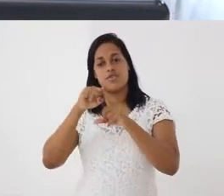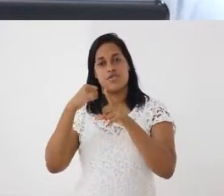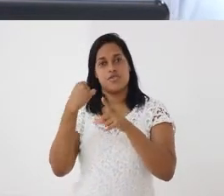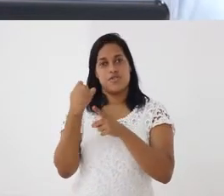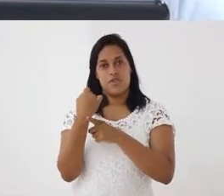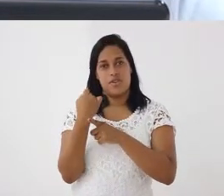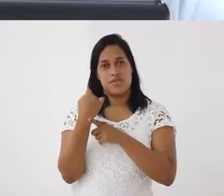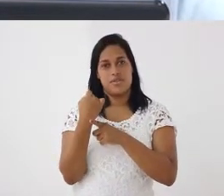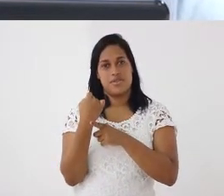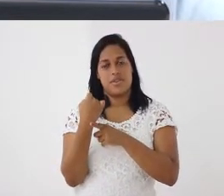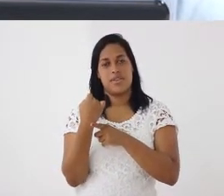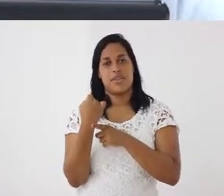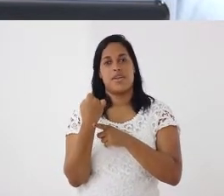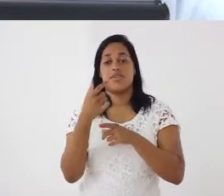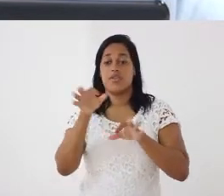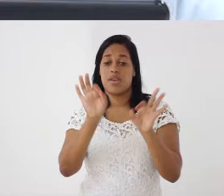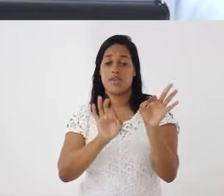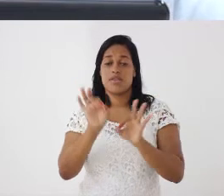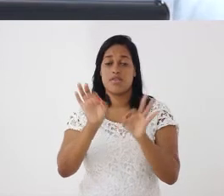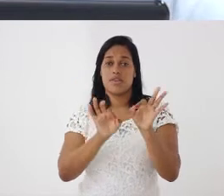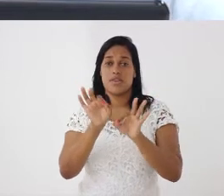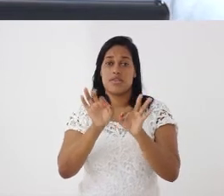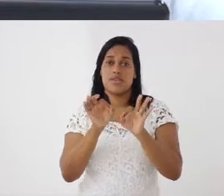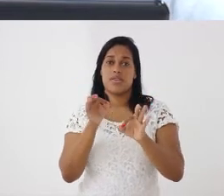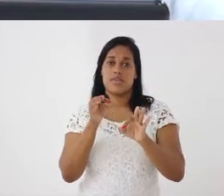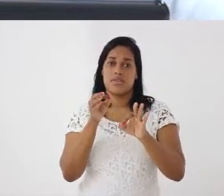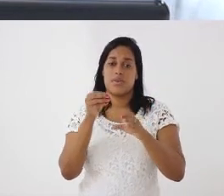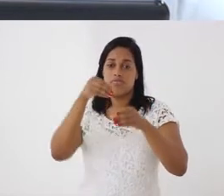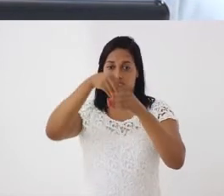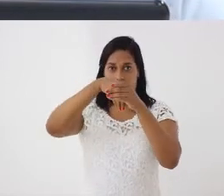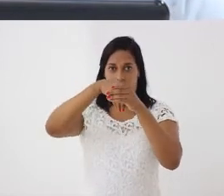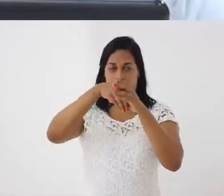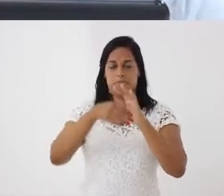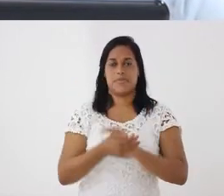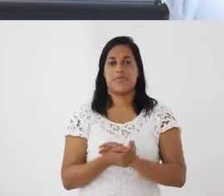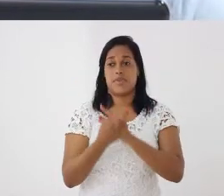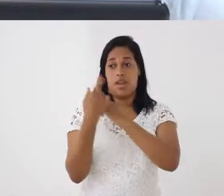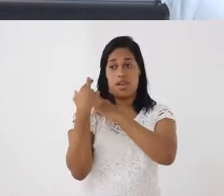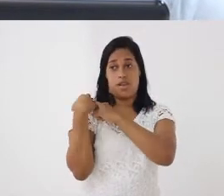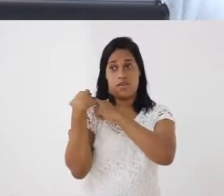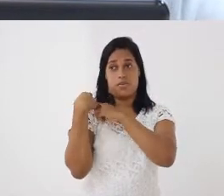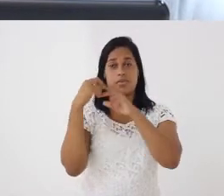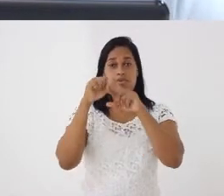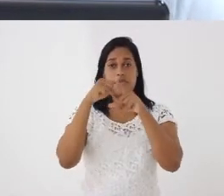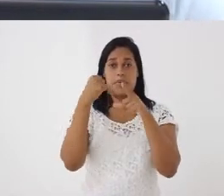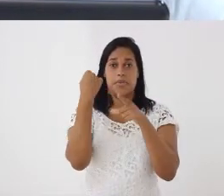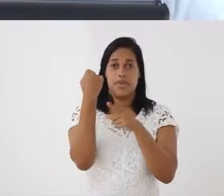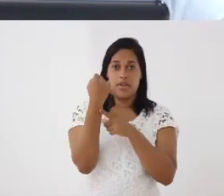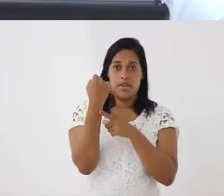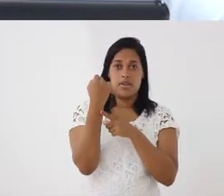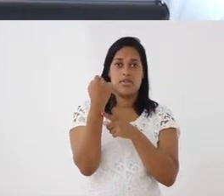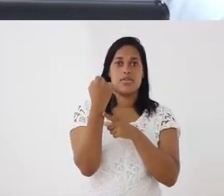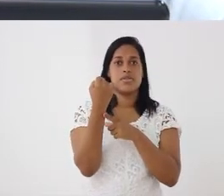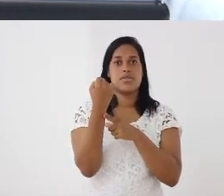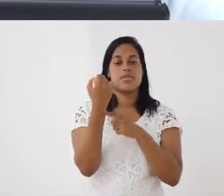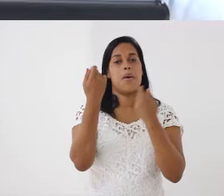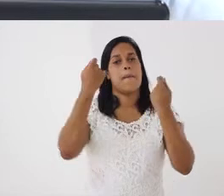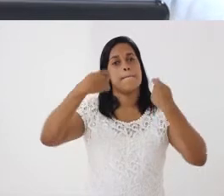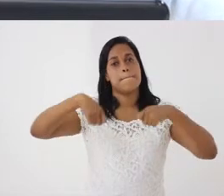sociedade onde esta organização está inserida. A responsabilidade social